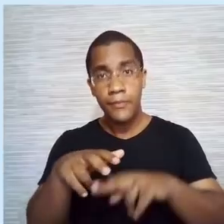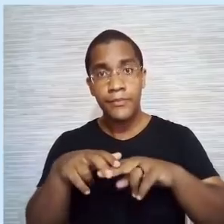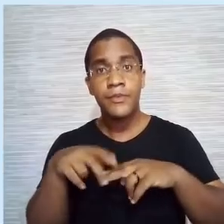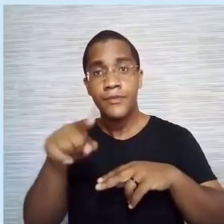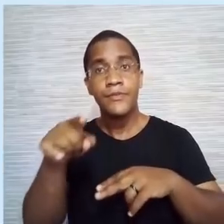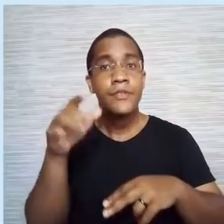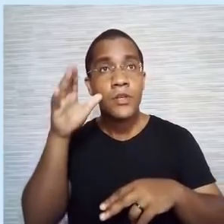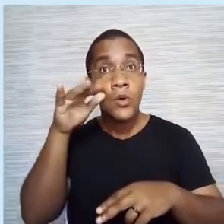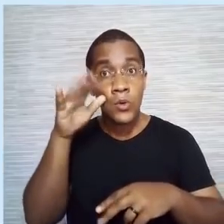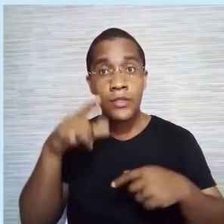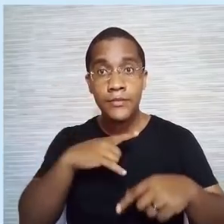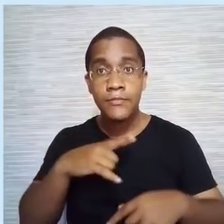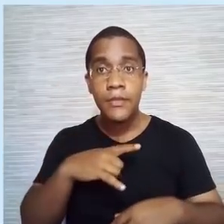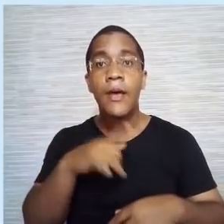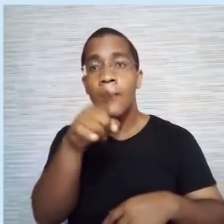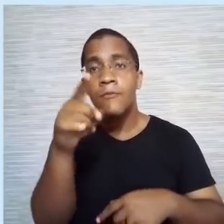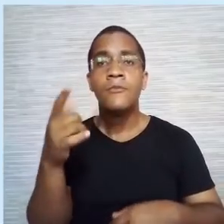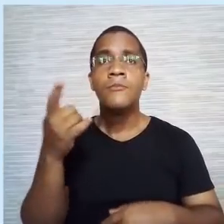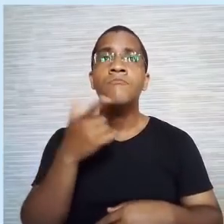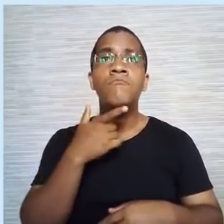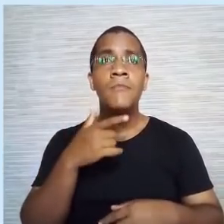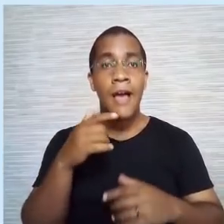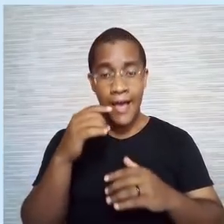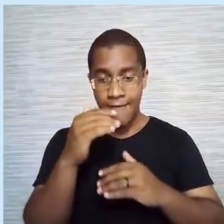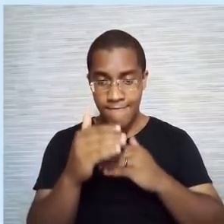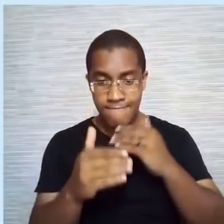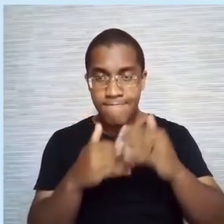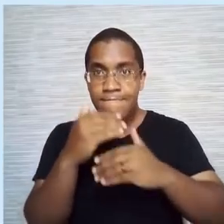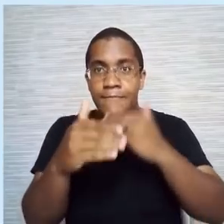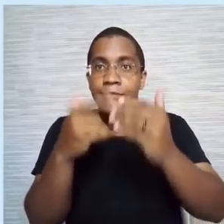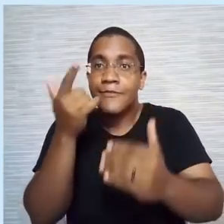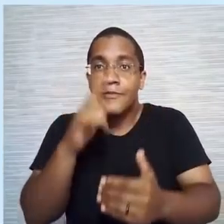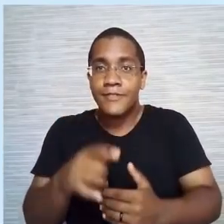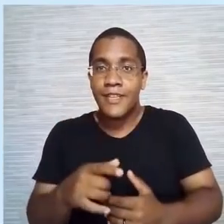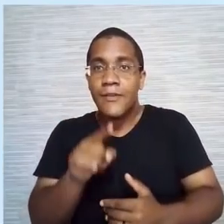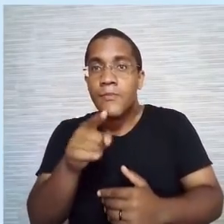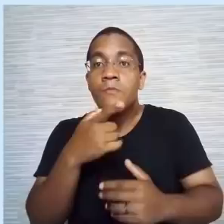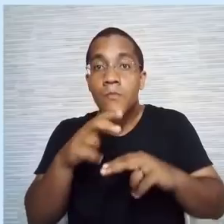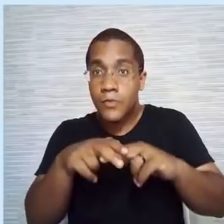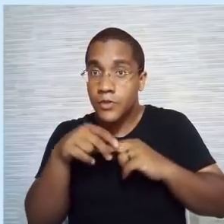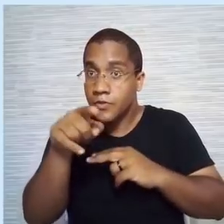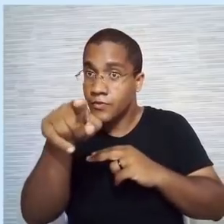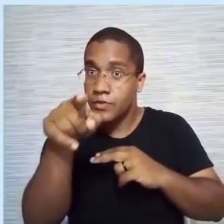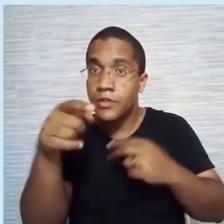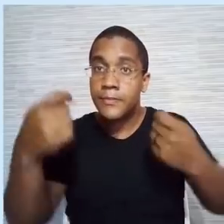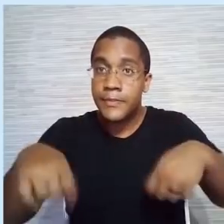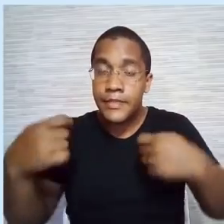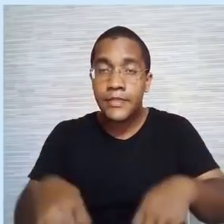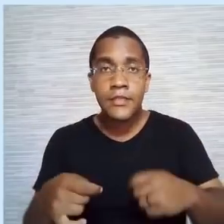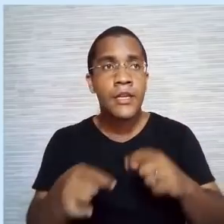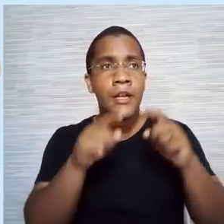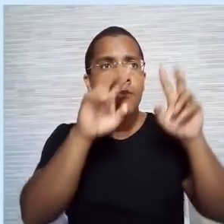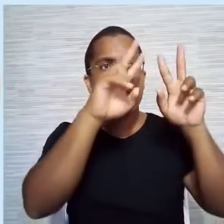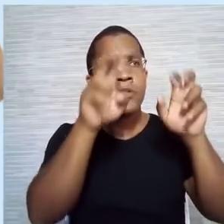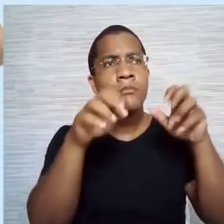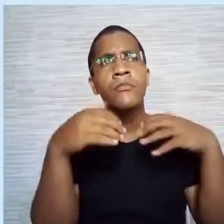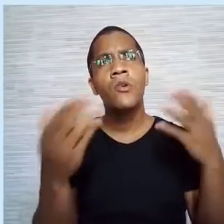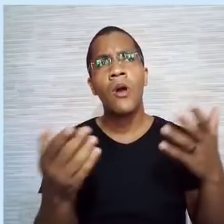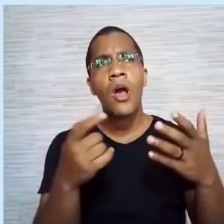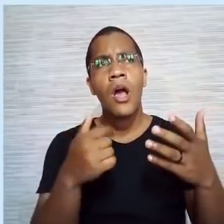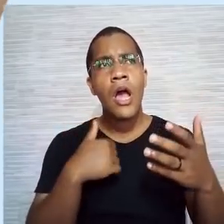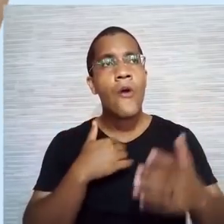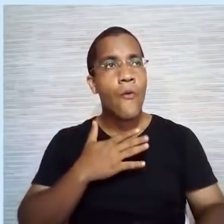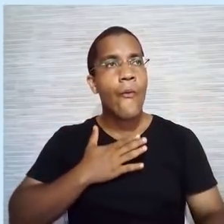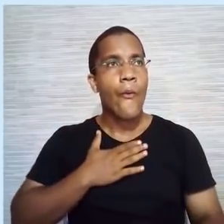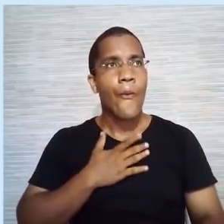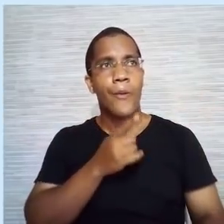move o estudante, a busca. É por isso que você deve se apaixonar pelo tema que você escolher, certo? Determinado tema, seja